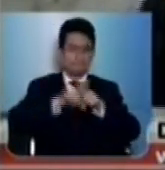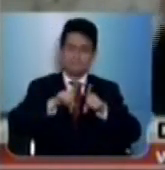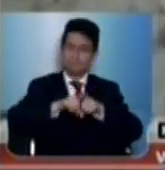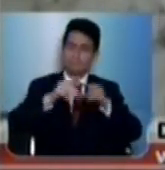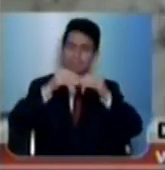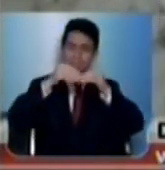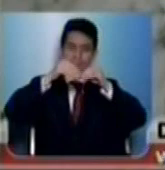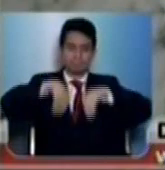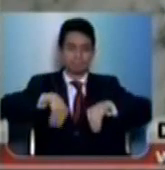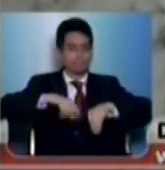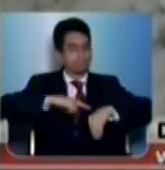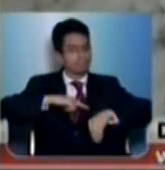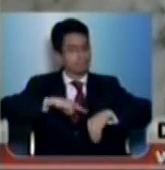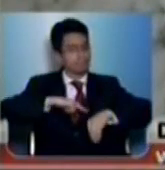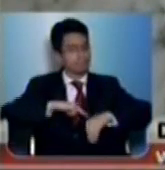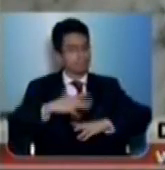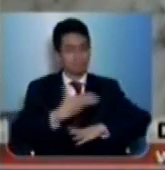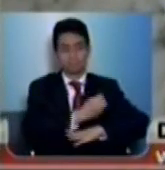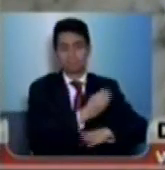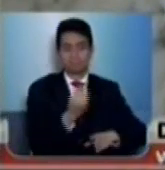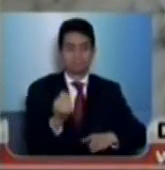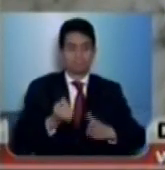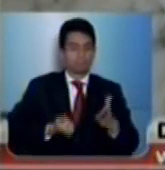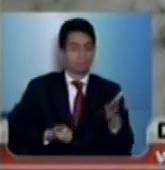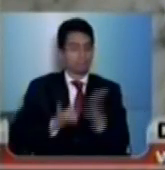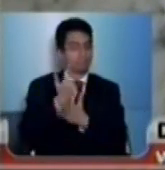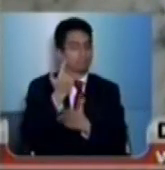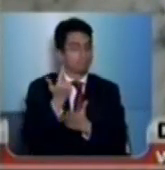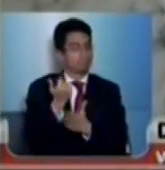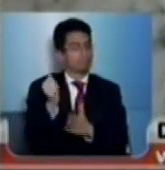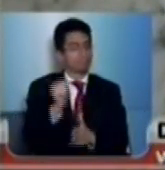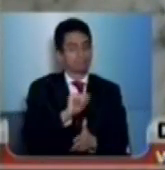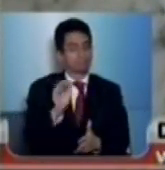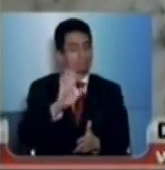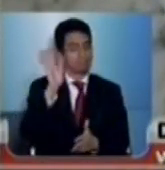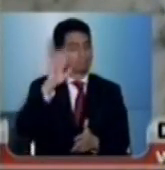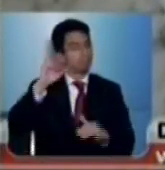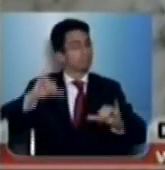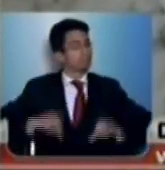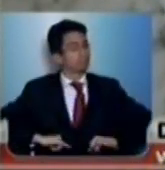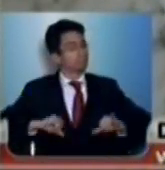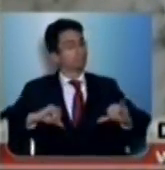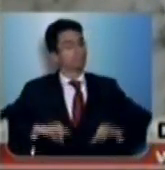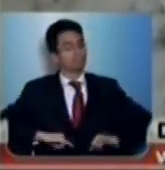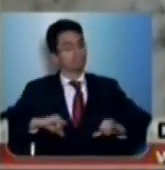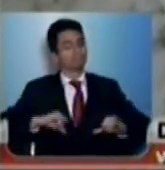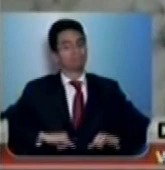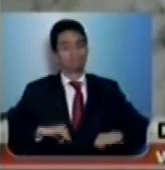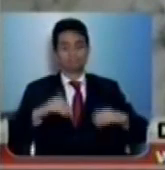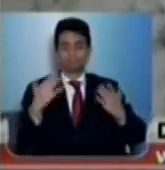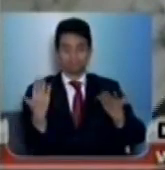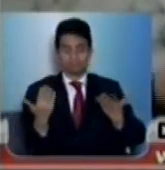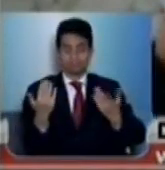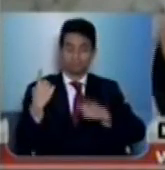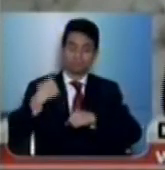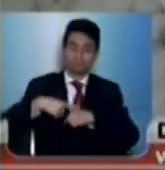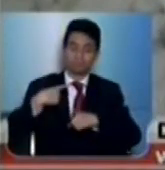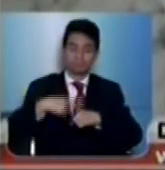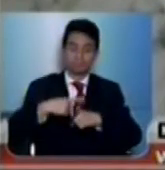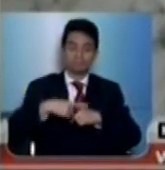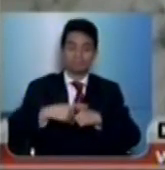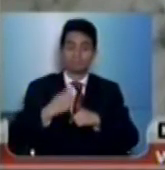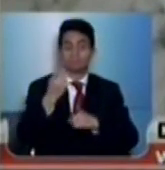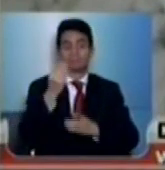mas ainda os servidores que pagam um preço caríssimo servidores do sistema prisional que além dos